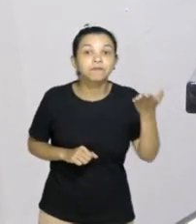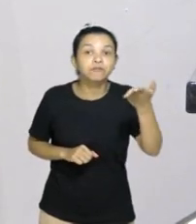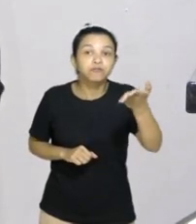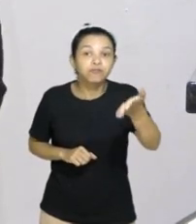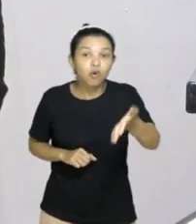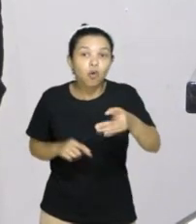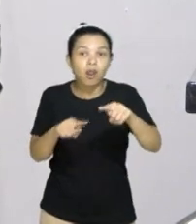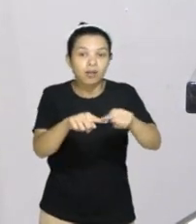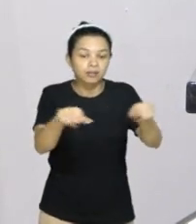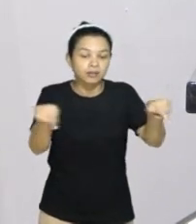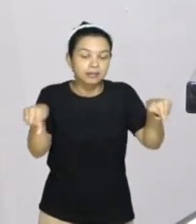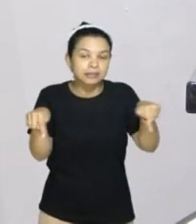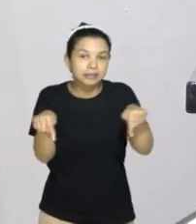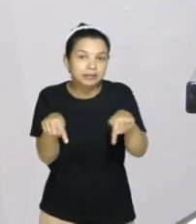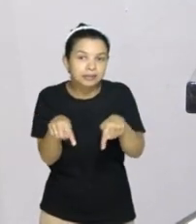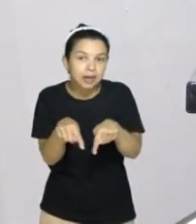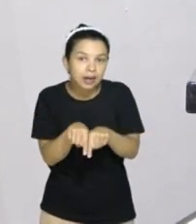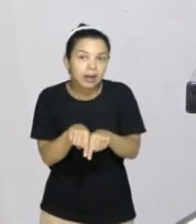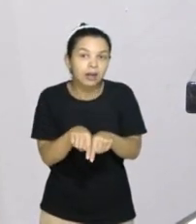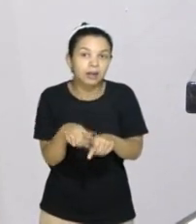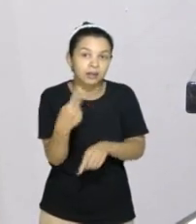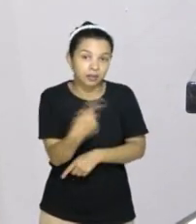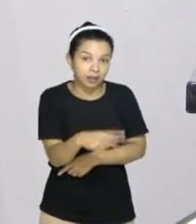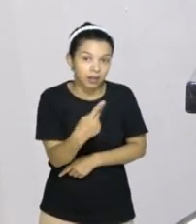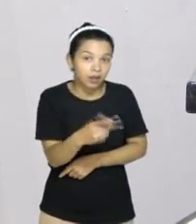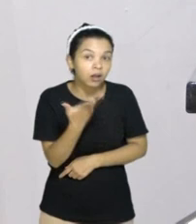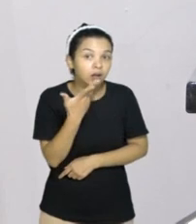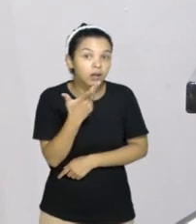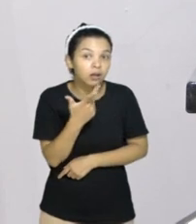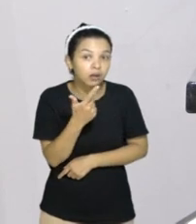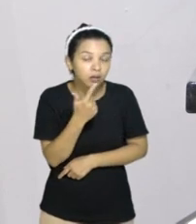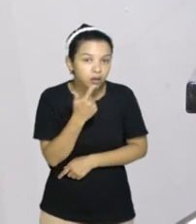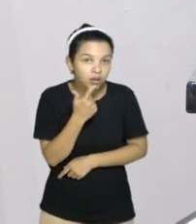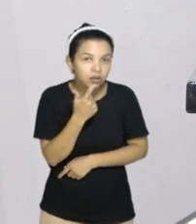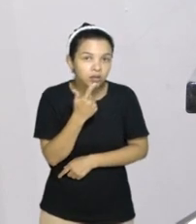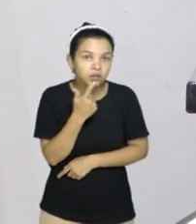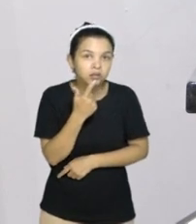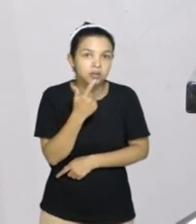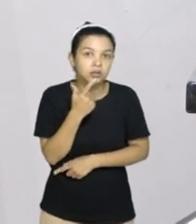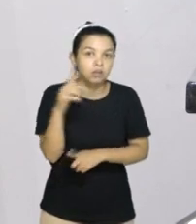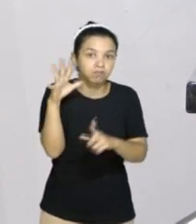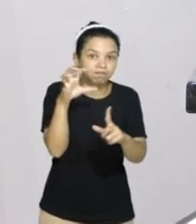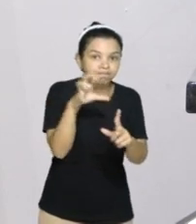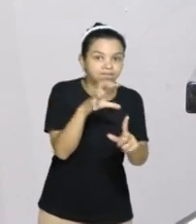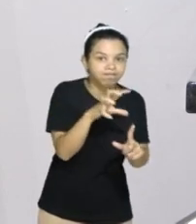ameaçar a criança porque sabe que com pai e mãe a conversa é curta